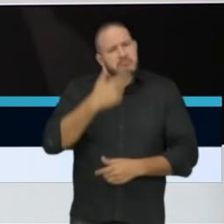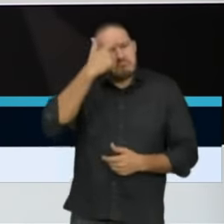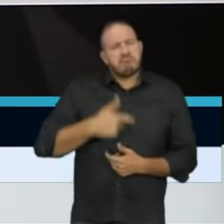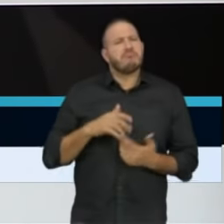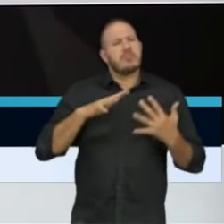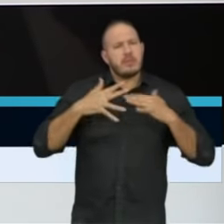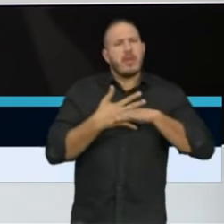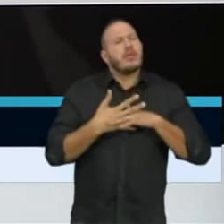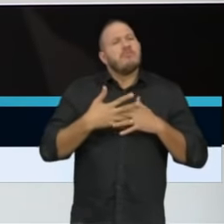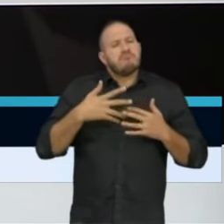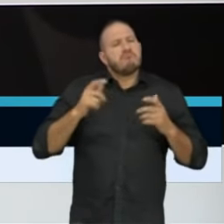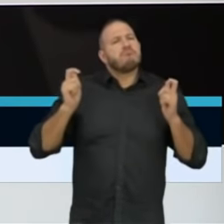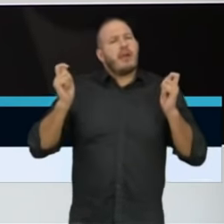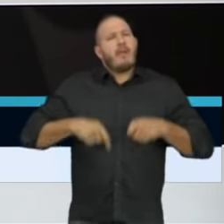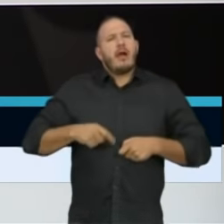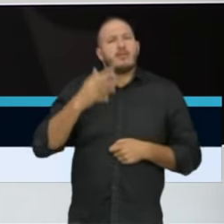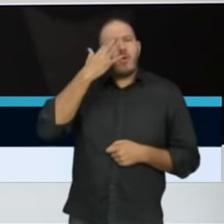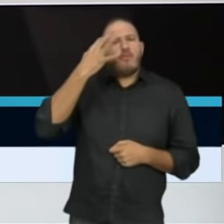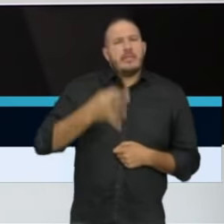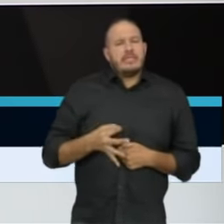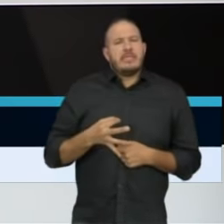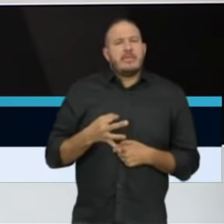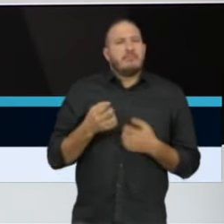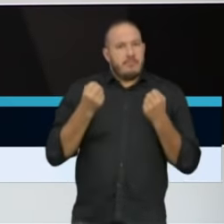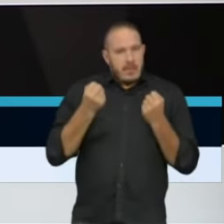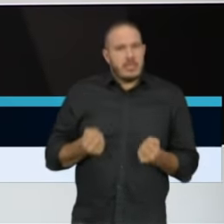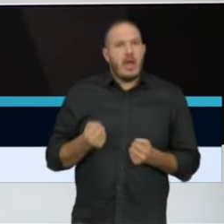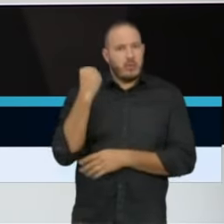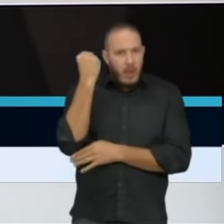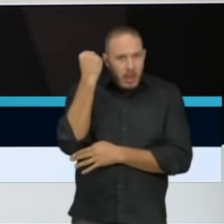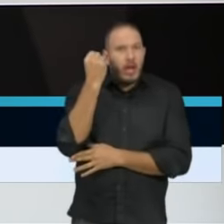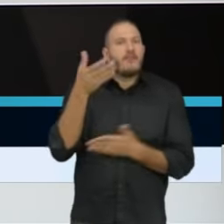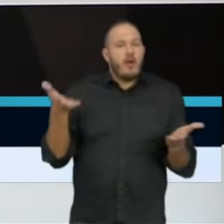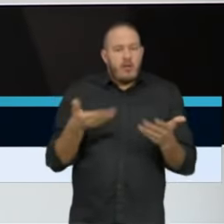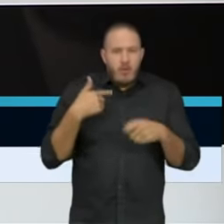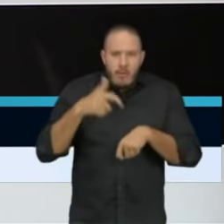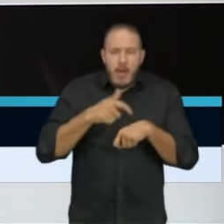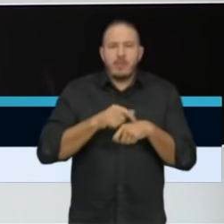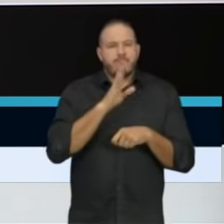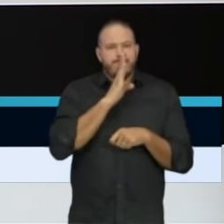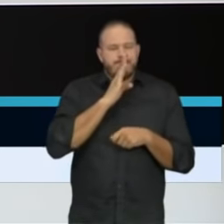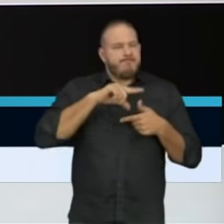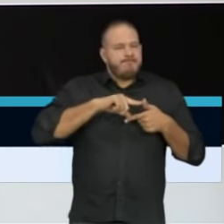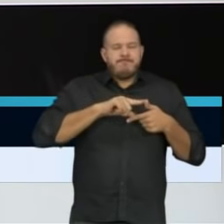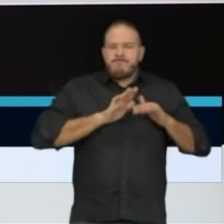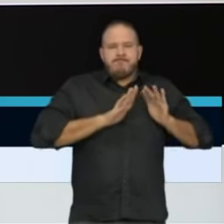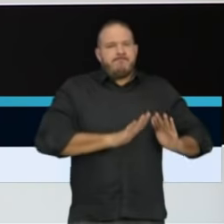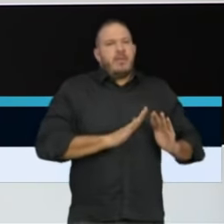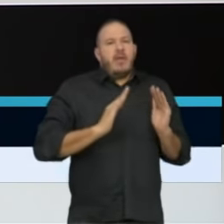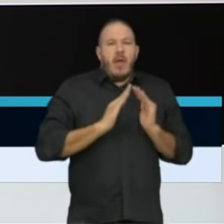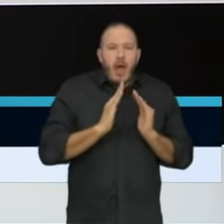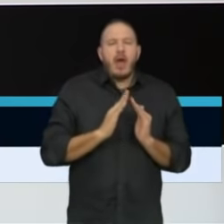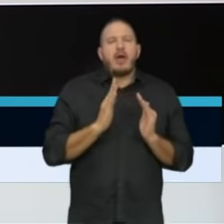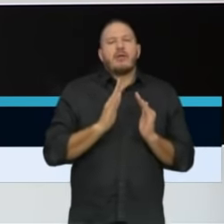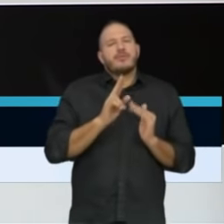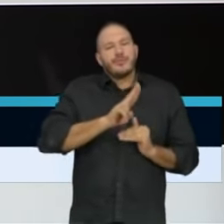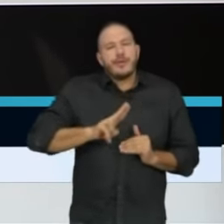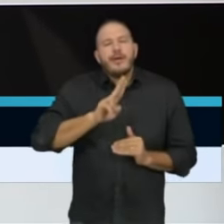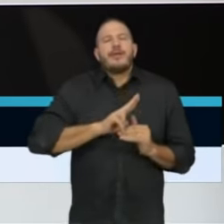sendo capazes de compreender a gravidade deste momento para que possam ficar reclusas nas suas casas, utilizando